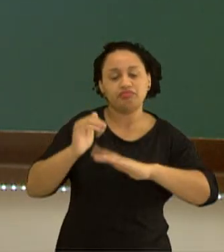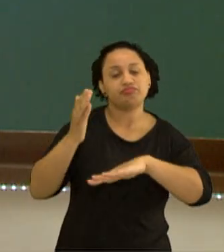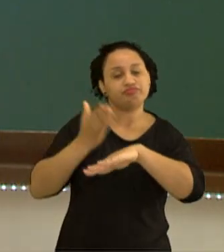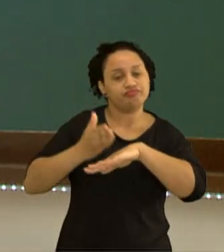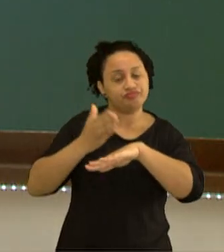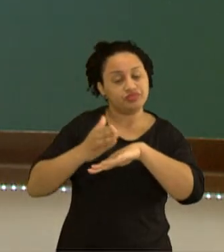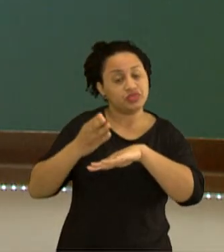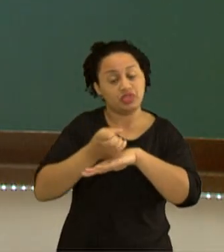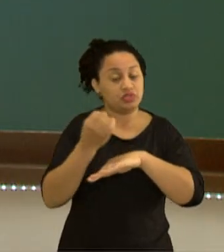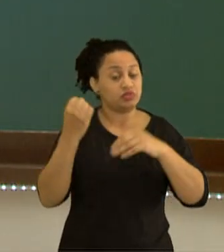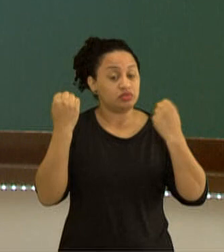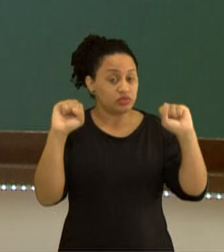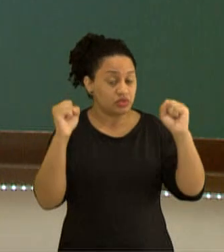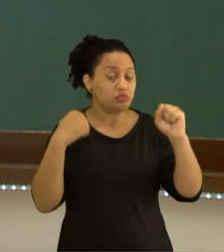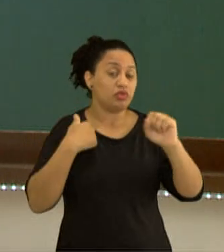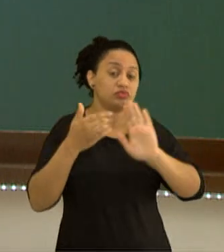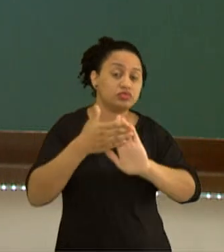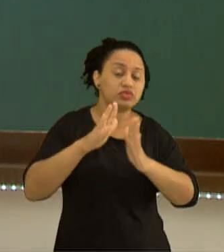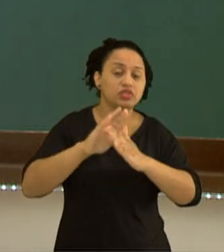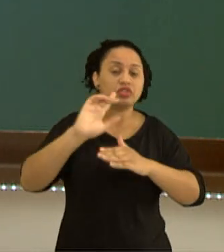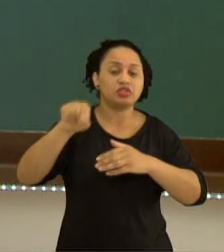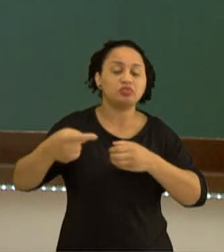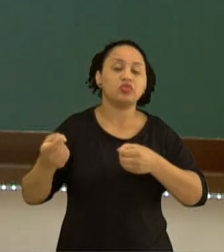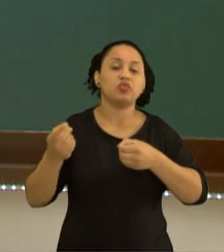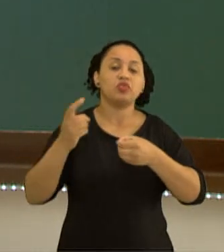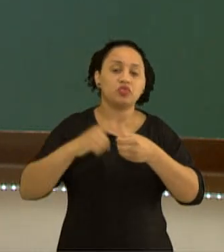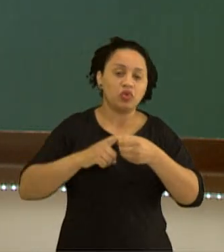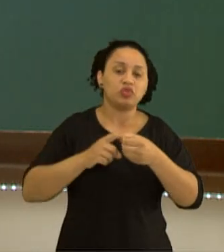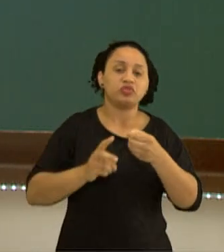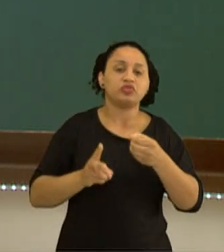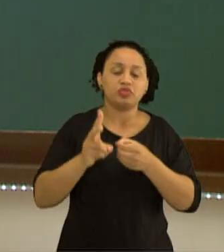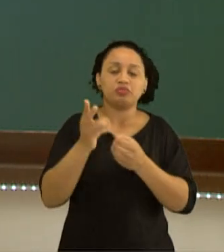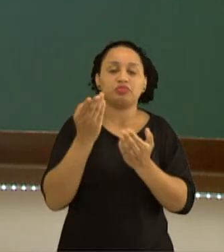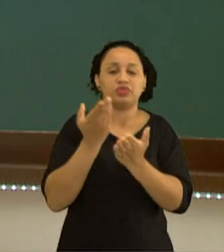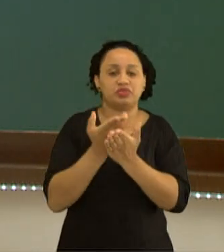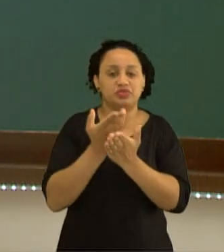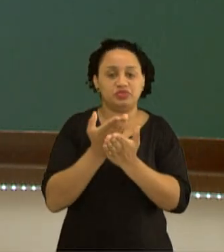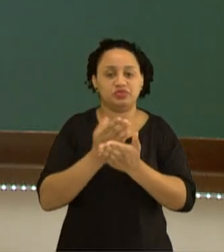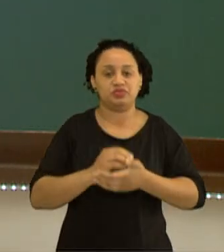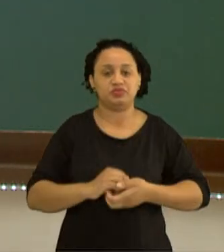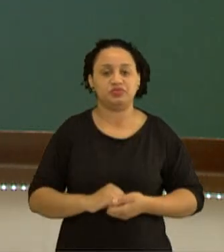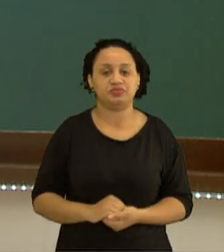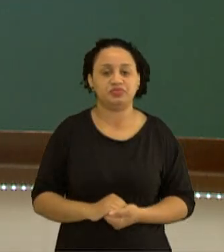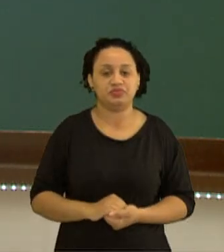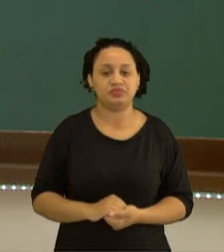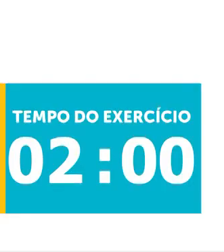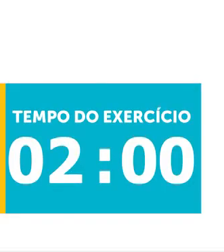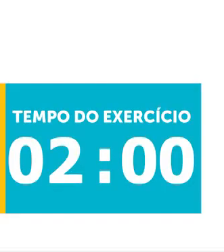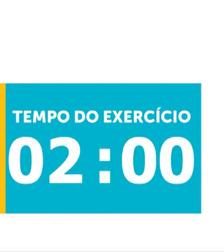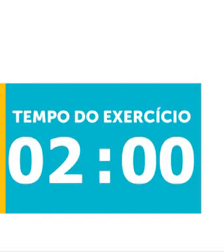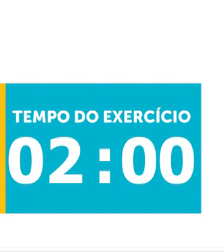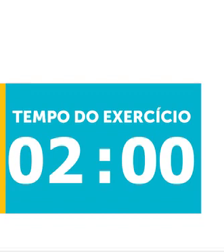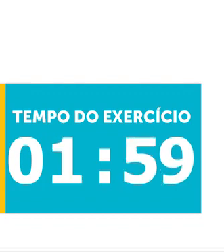algum exercício, pode ser um alongamento, e daqui a pouquinho a gente retorna, né, com o fechamento dessa aula, ok?